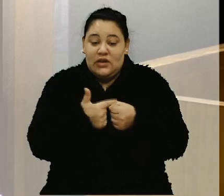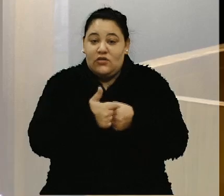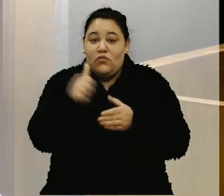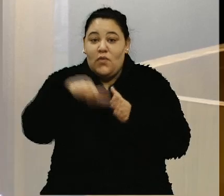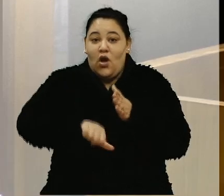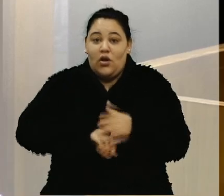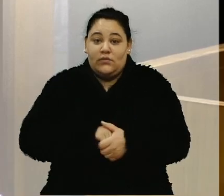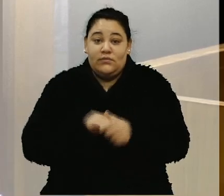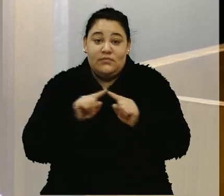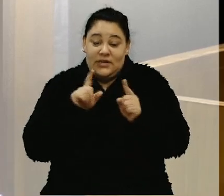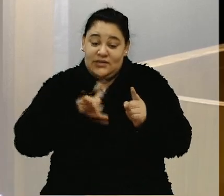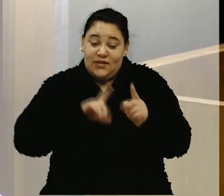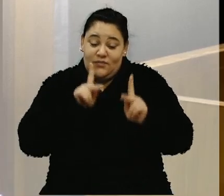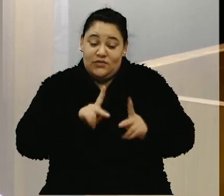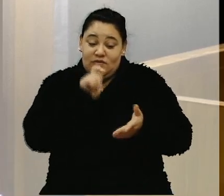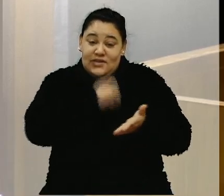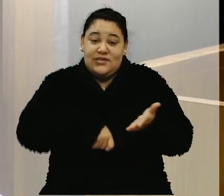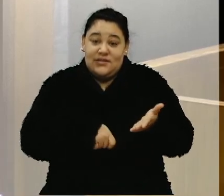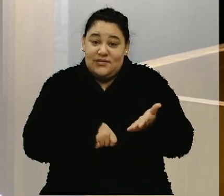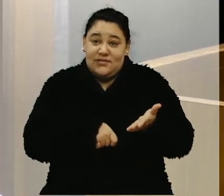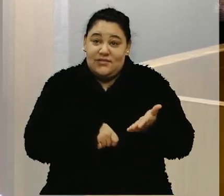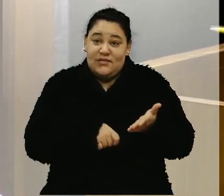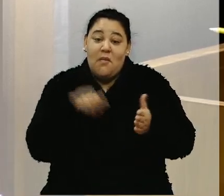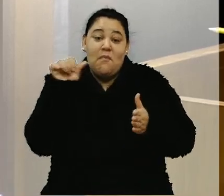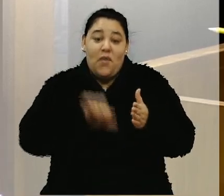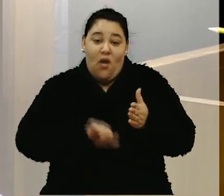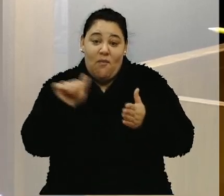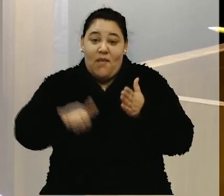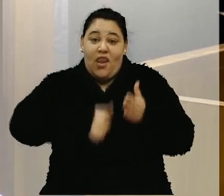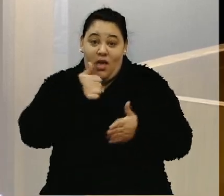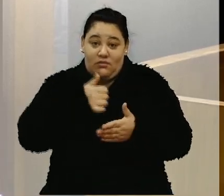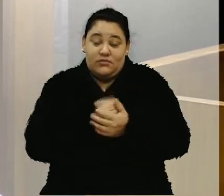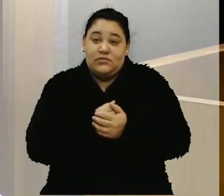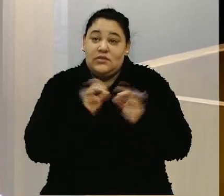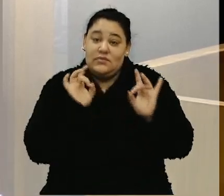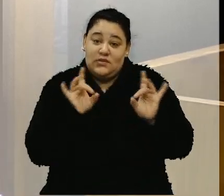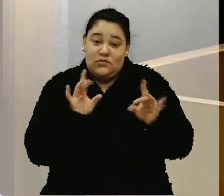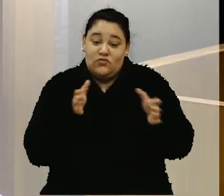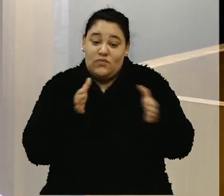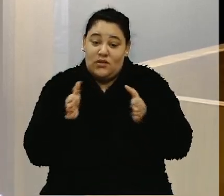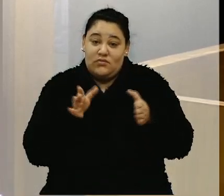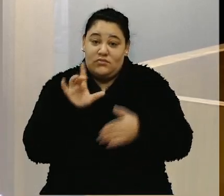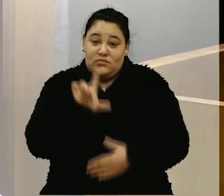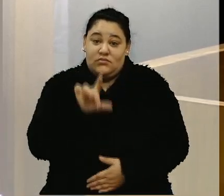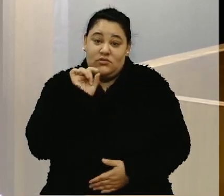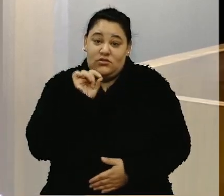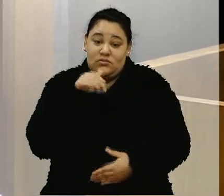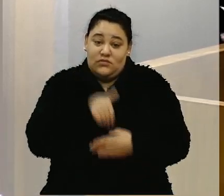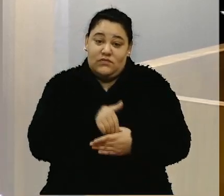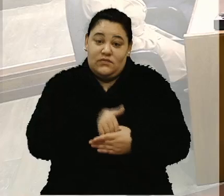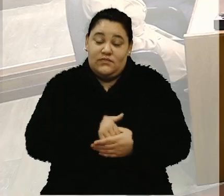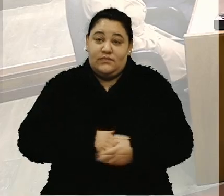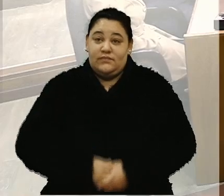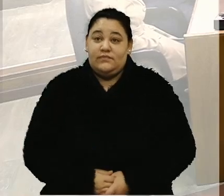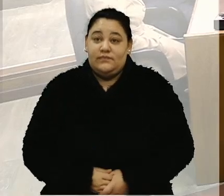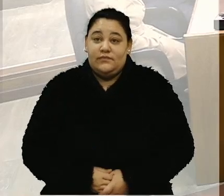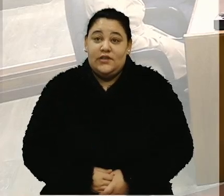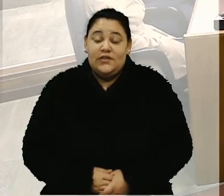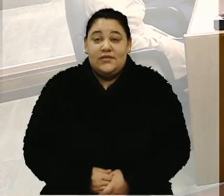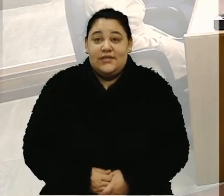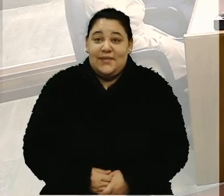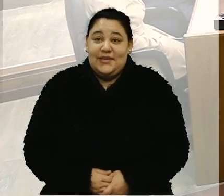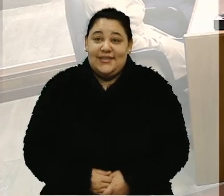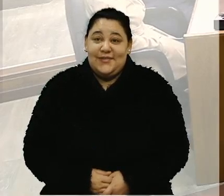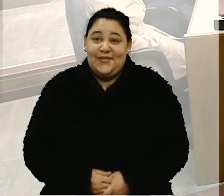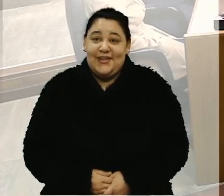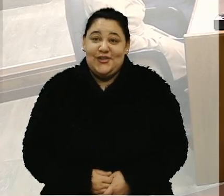Mas tem gente que é assim, né? Quanto pior, melhor. Especialmente em véspera de eleição. aconteceu à parte, vereador? Bem rapidamente dizer que